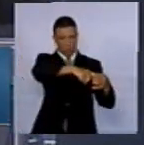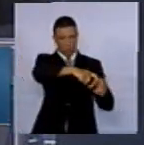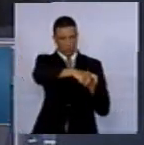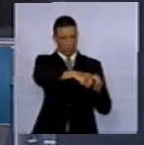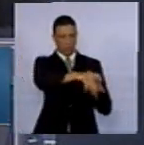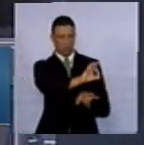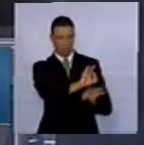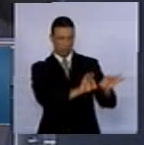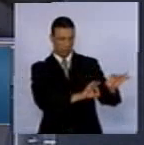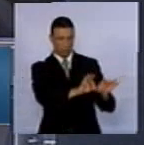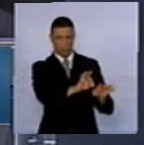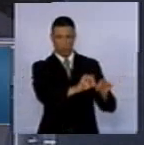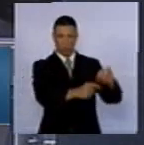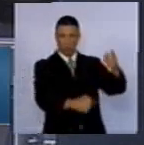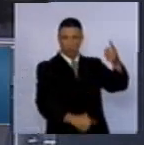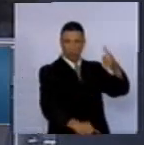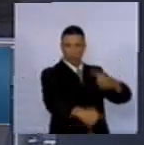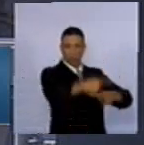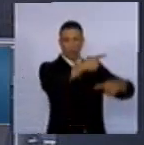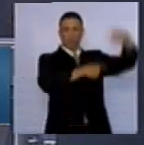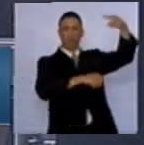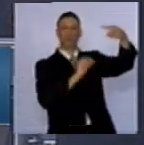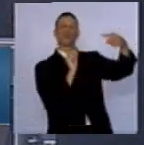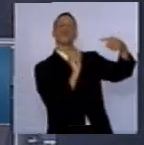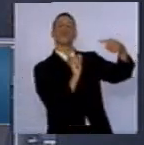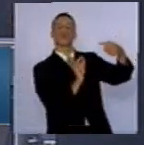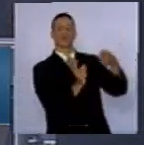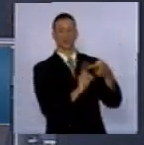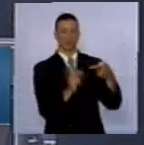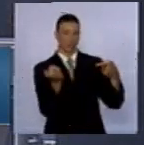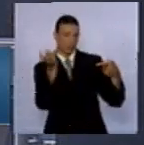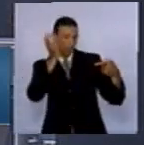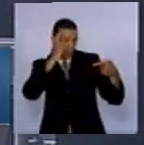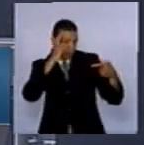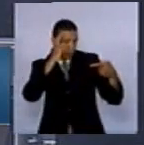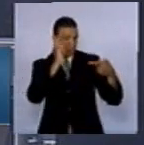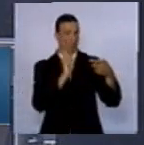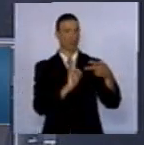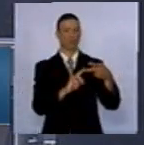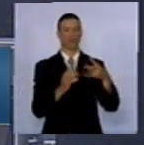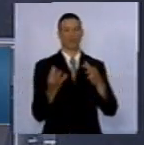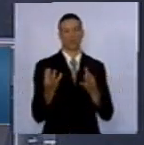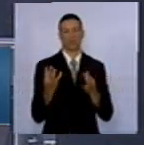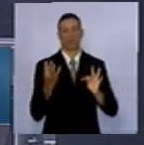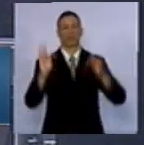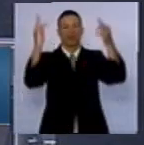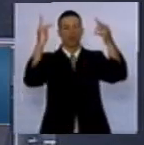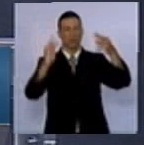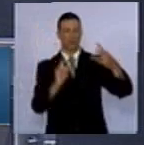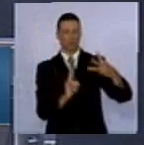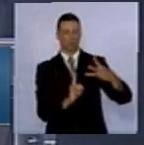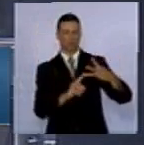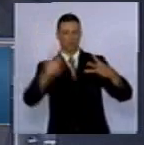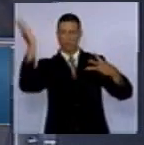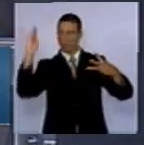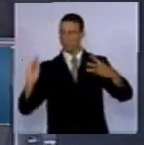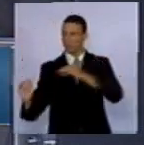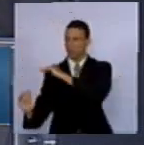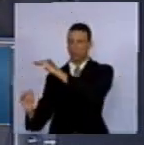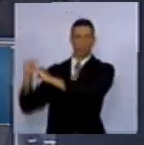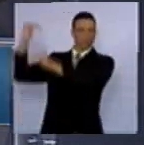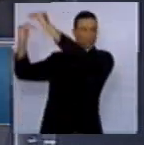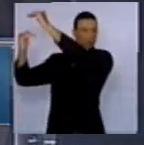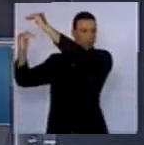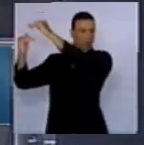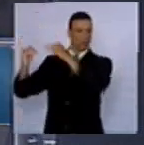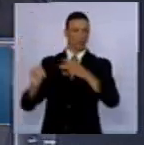o desenvolvimento da nossa cultura para desenvolvimento tecnológico para o progresso do país e